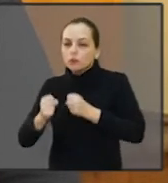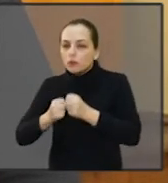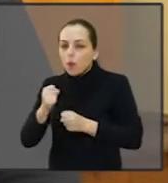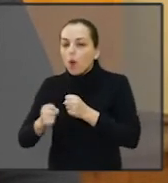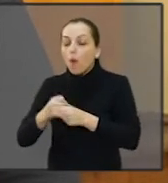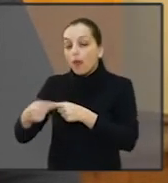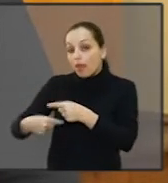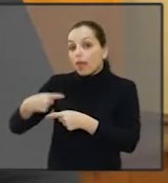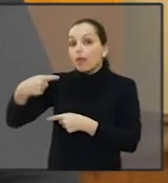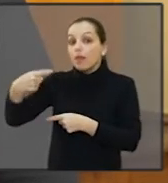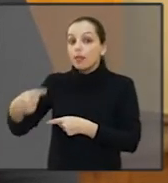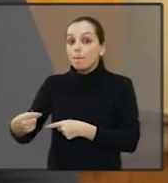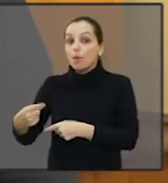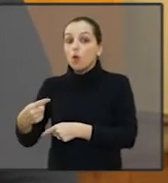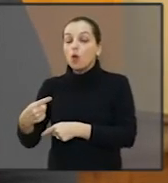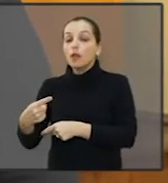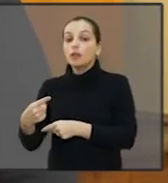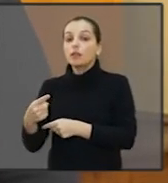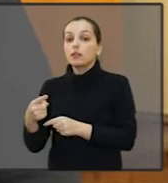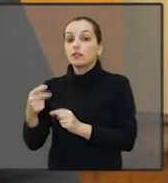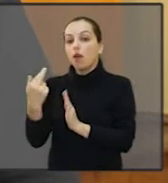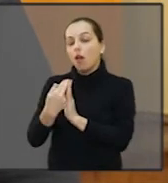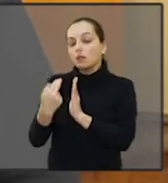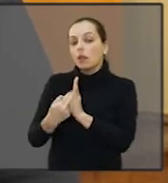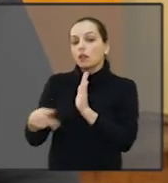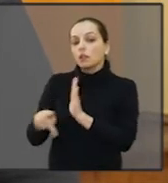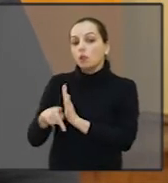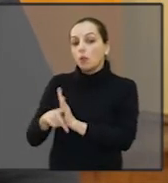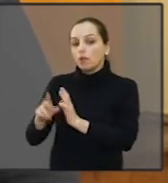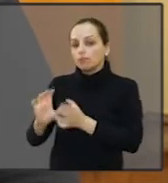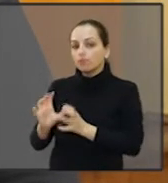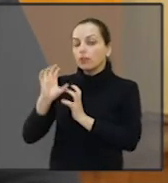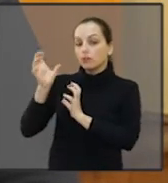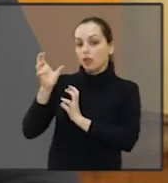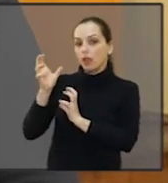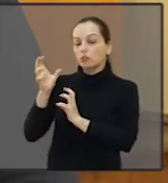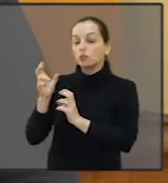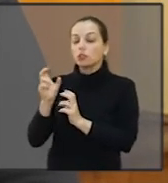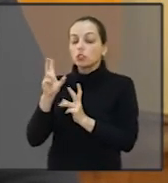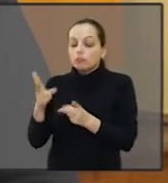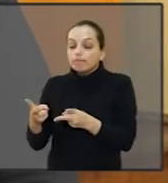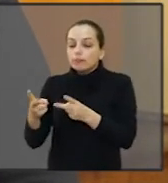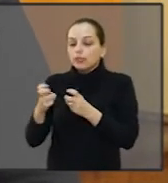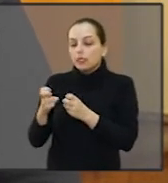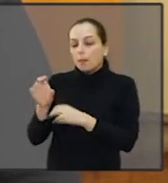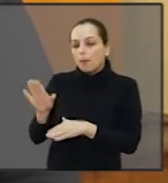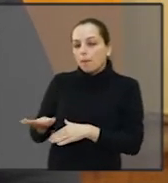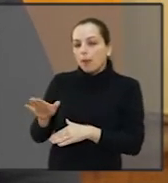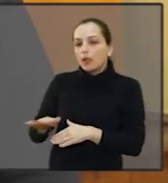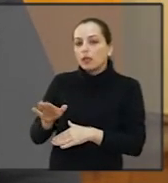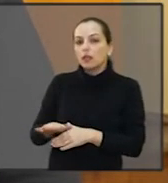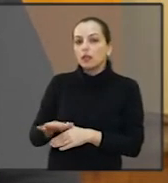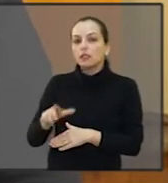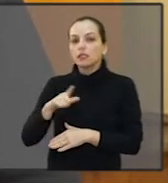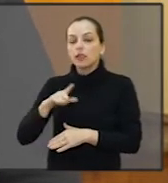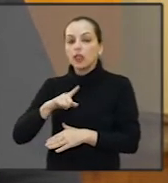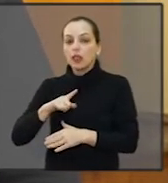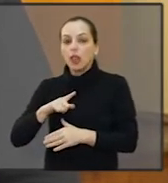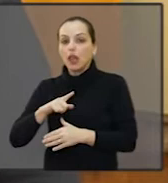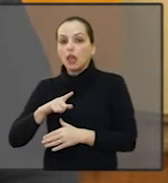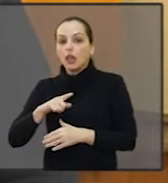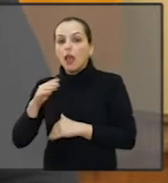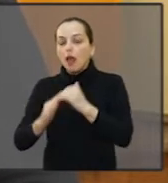para depois ensinar a parte tática, né? Mas quando a gente olha para uma criança e vê que ela é coordenada, e vê que ela é um